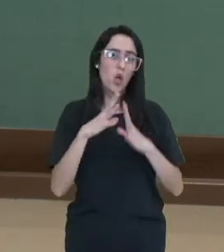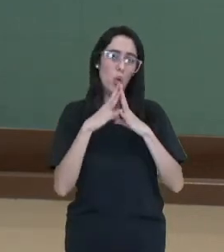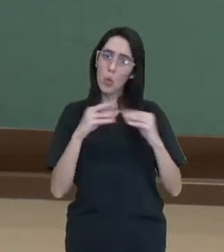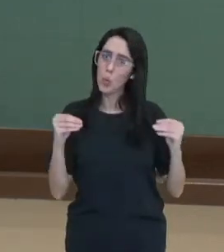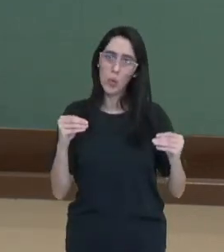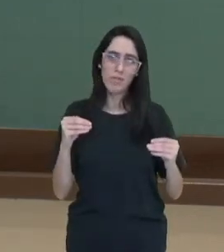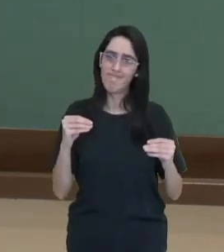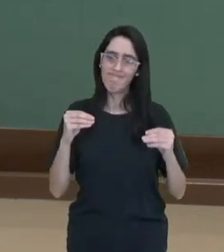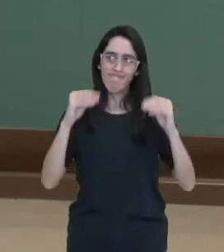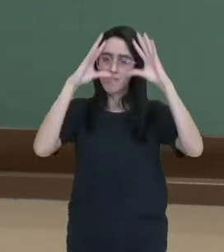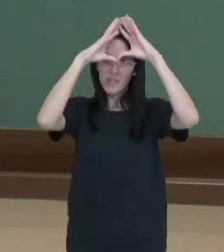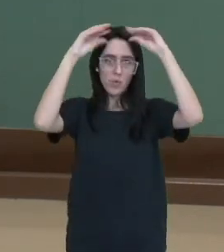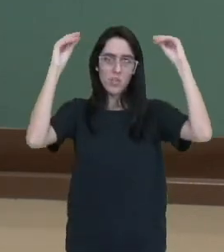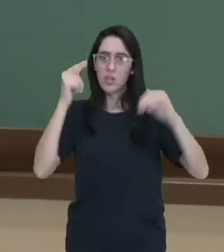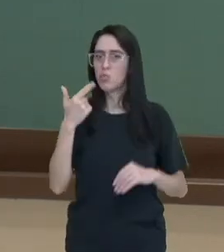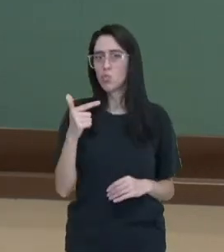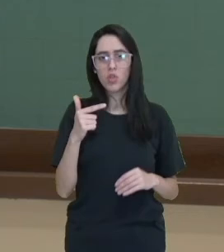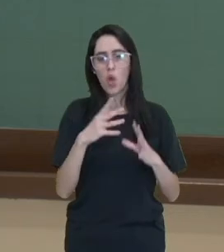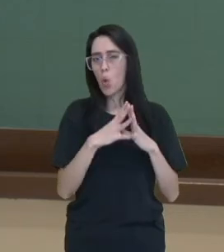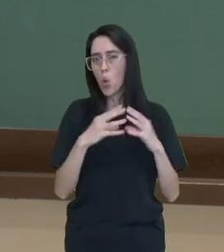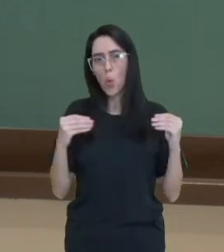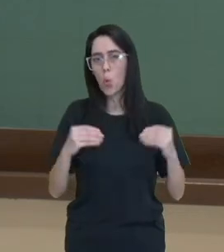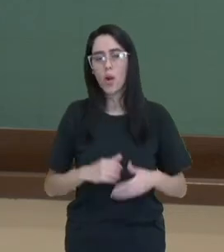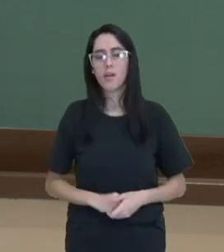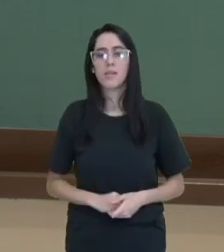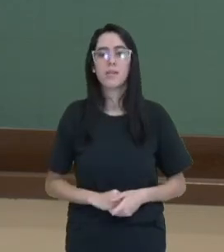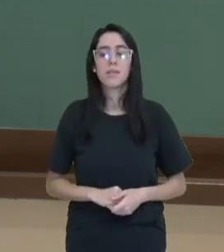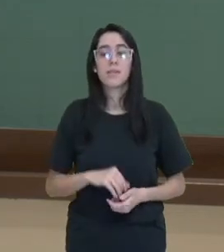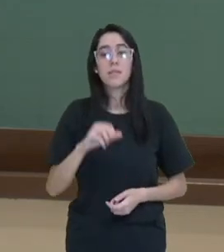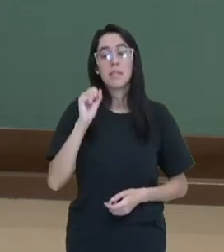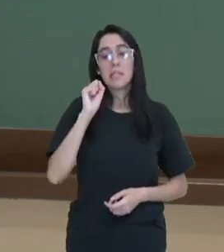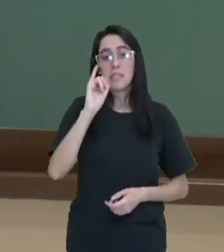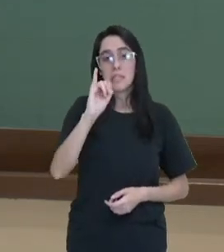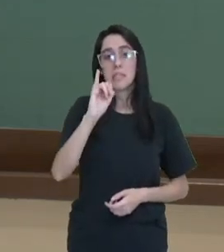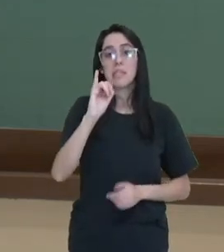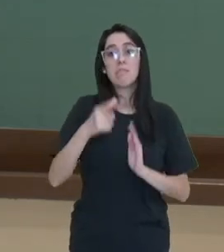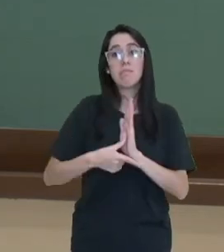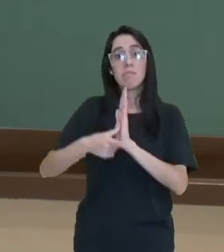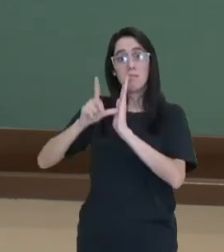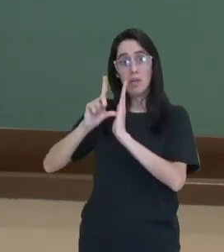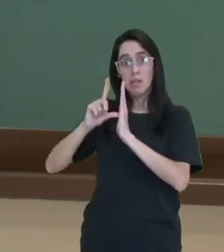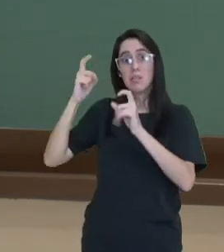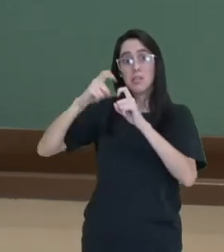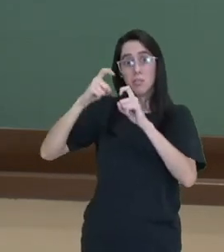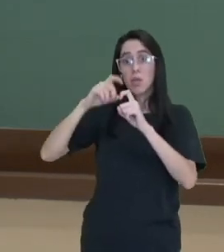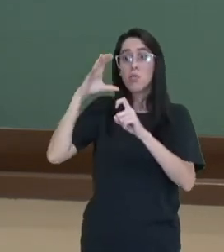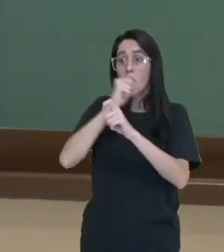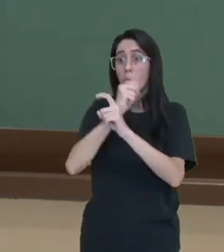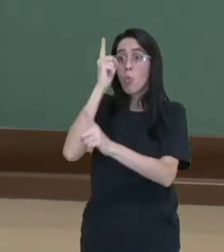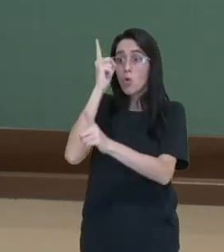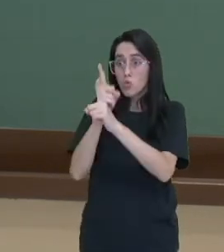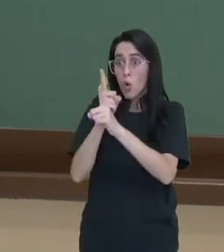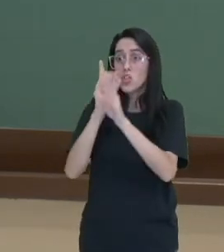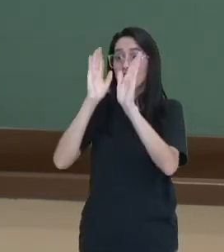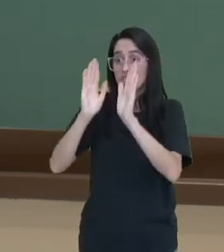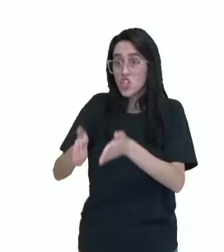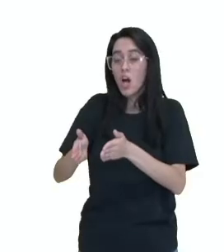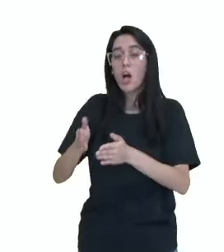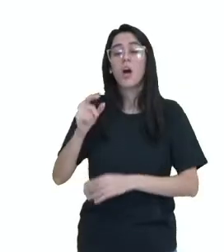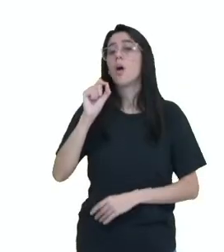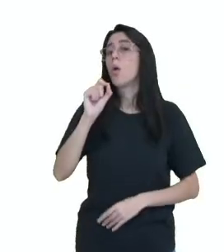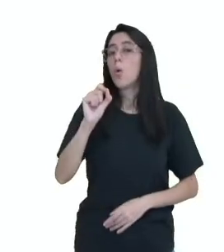Alzheimer não tem cura. Quando você faz o diagnóstico precoce, descobre a doença logo no início,